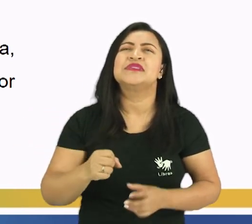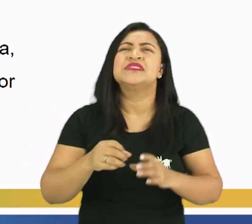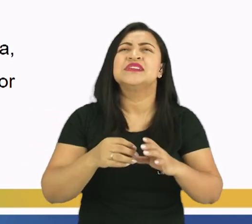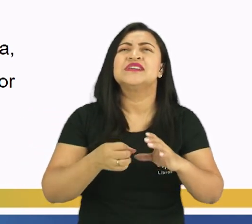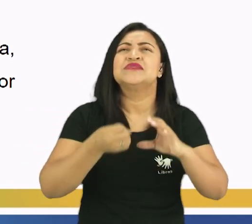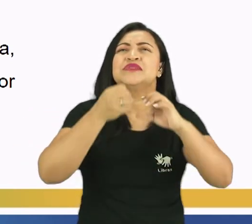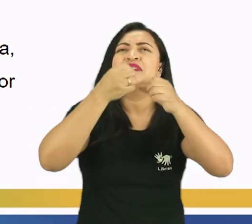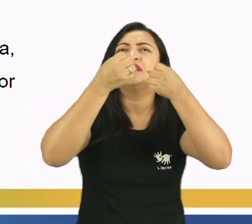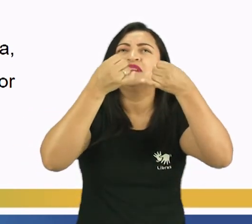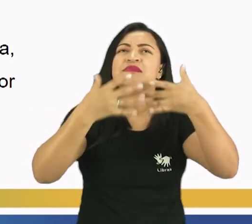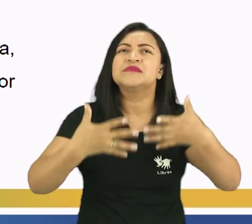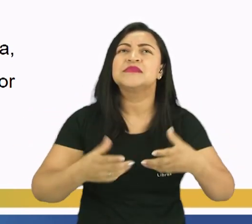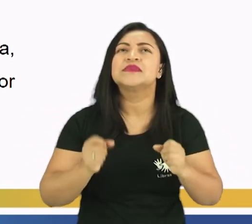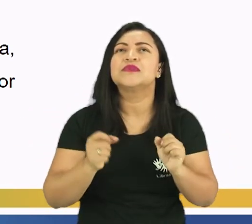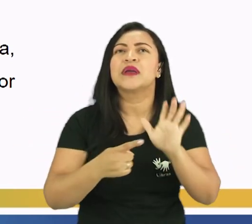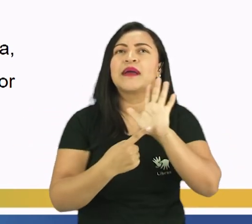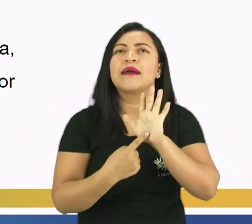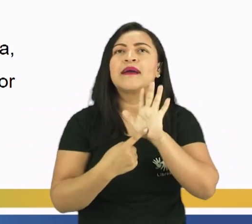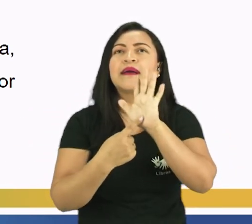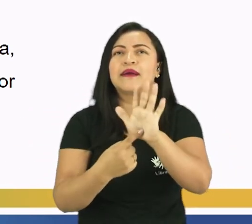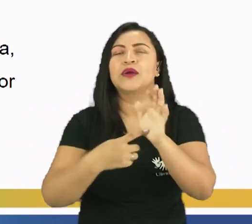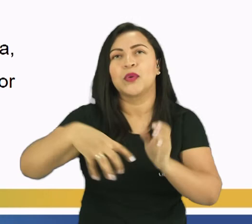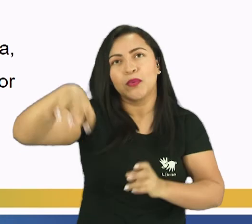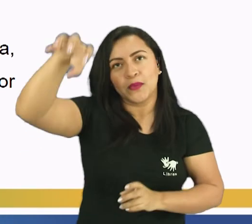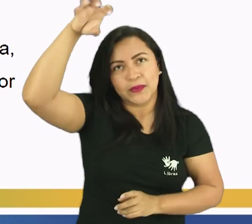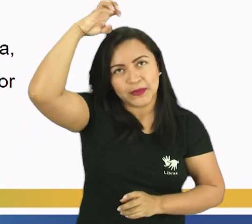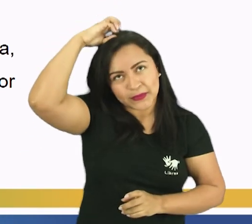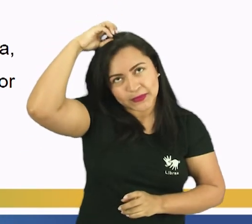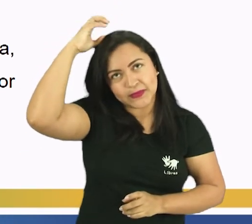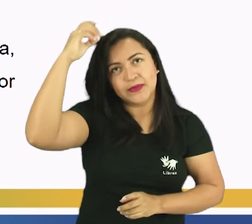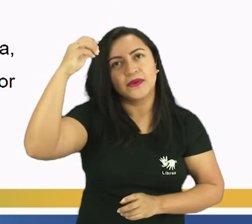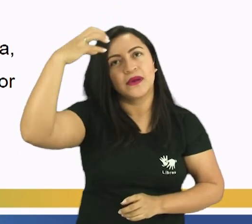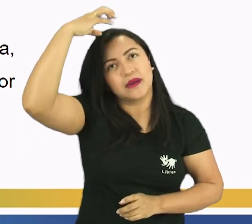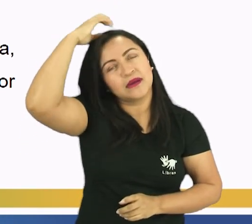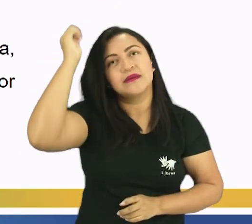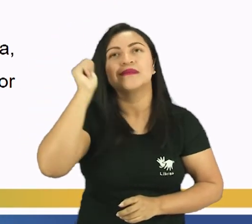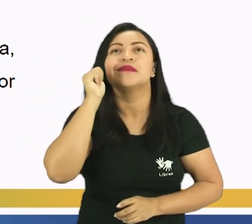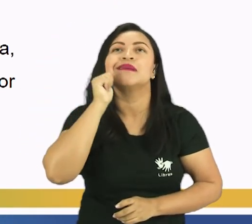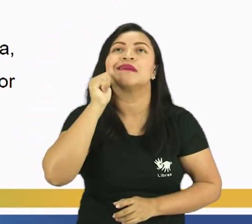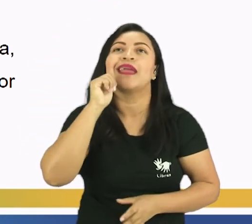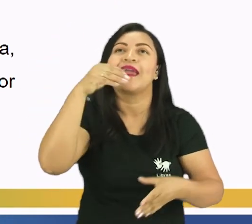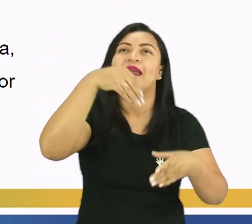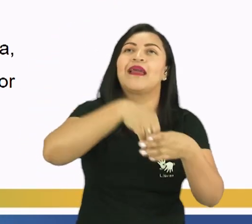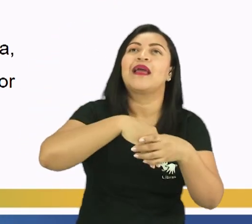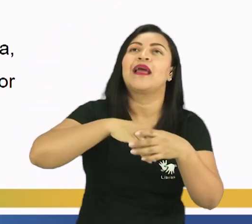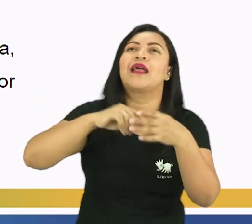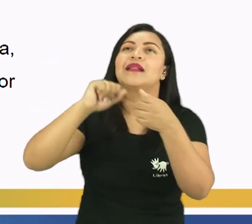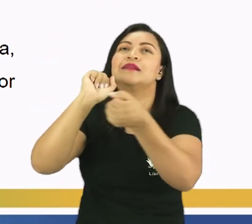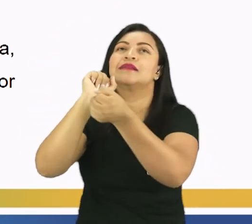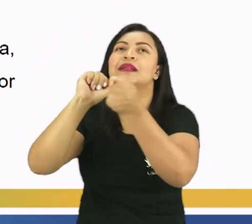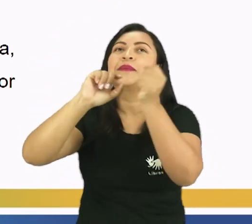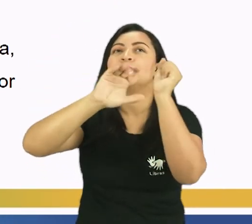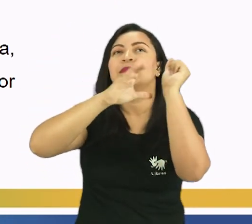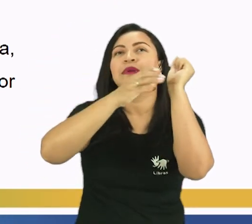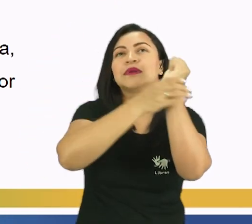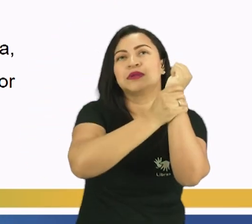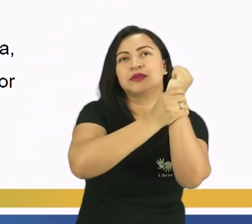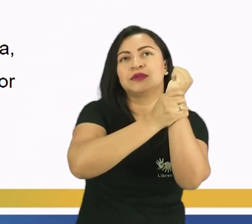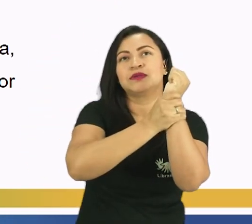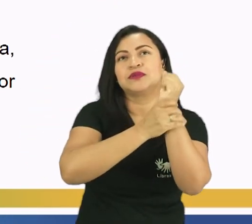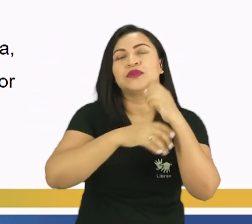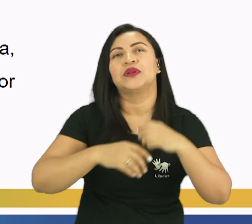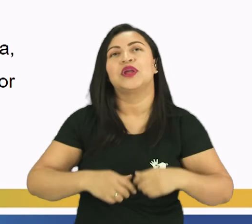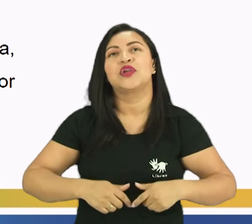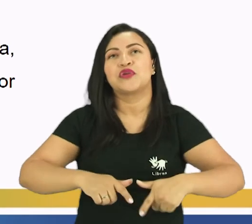A. É a representação da coroada do rei e da rainha, eleitos pelos escravos e da chegada da embaixada,